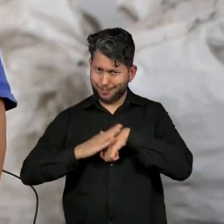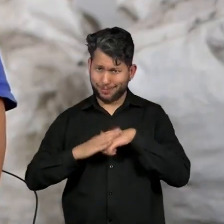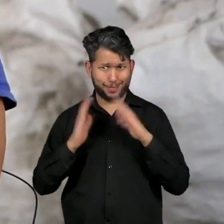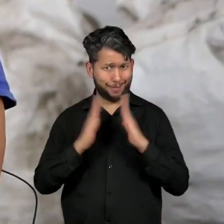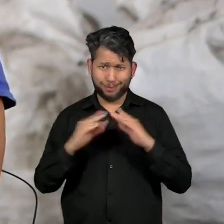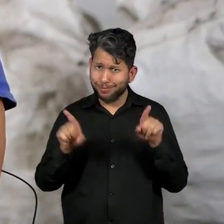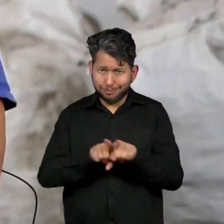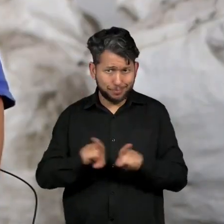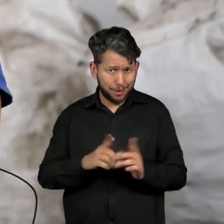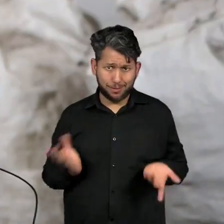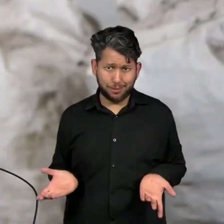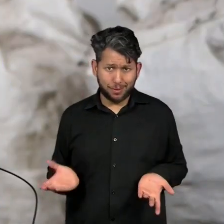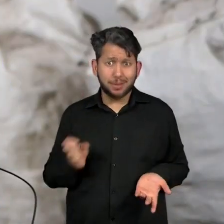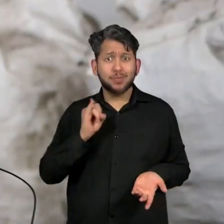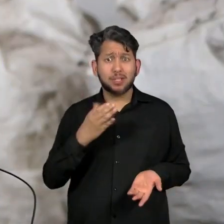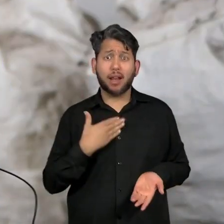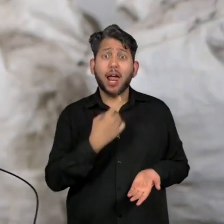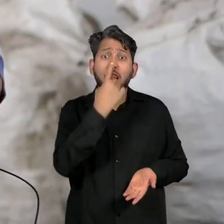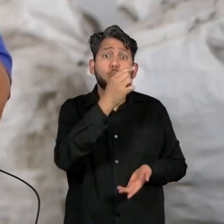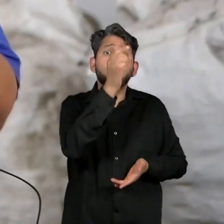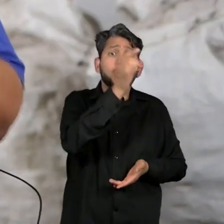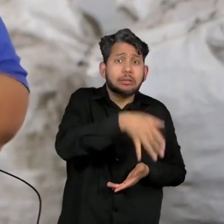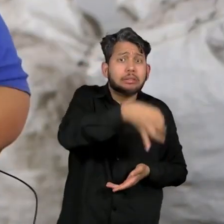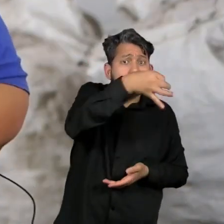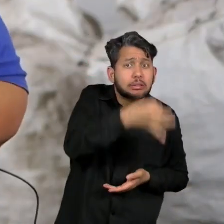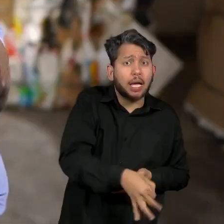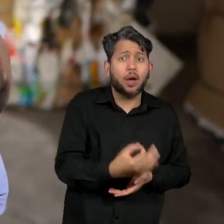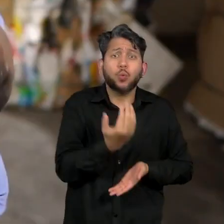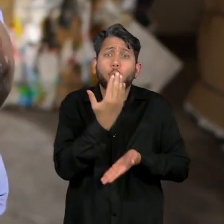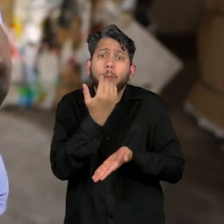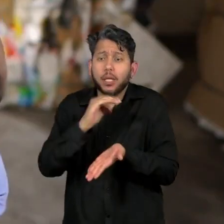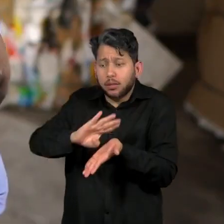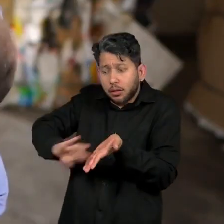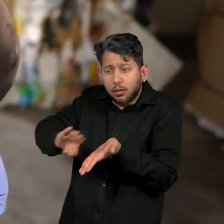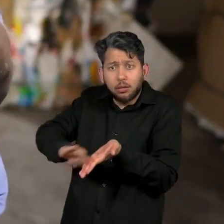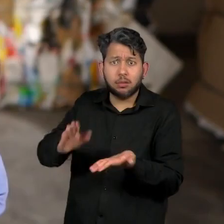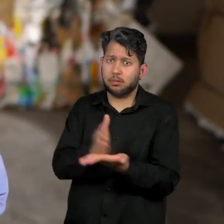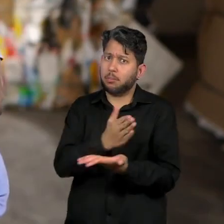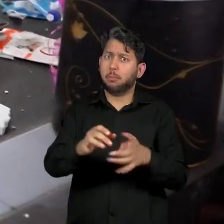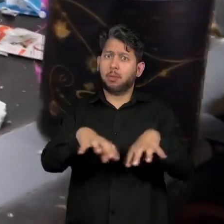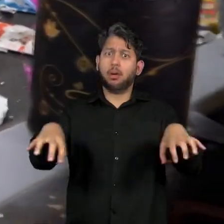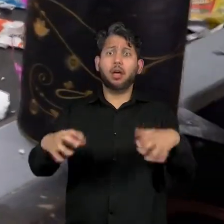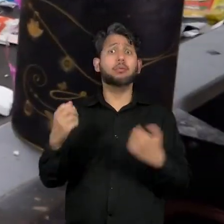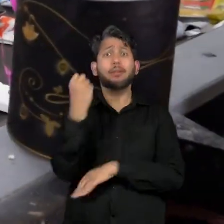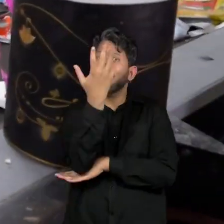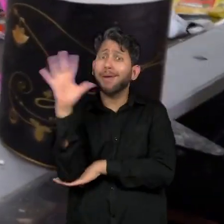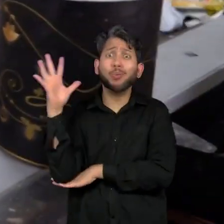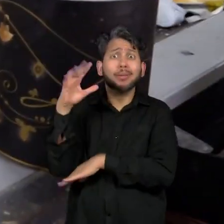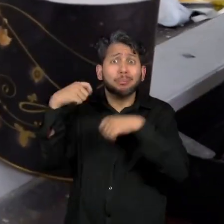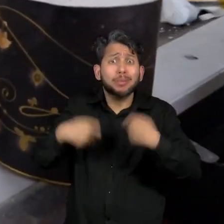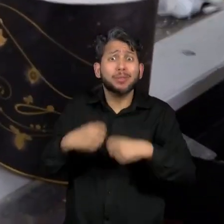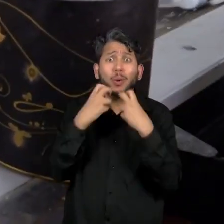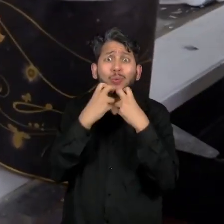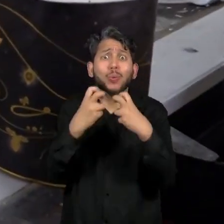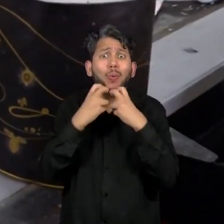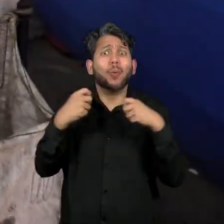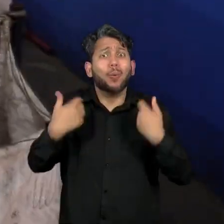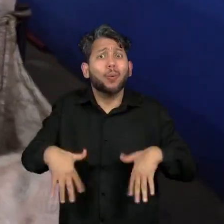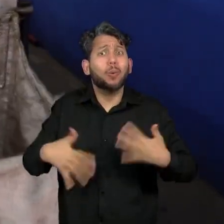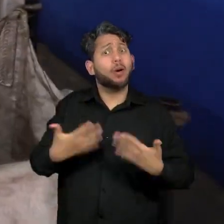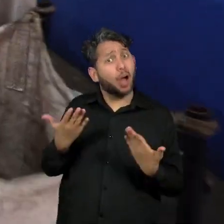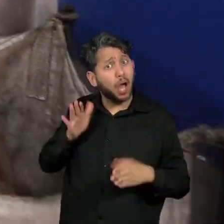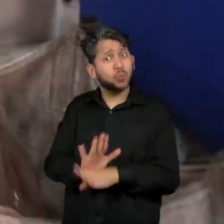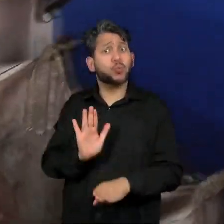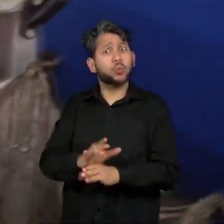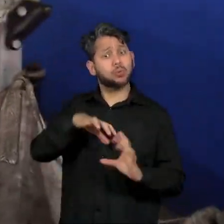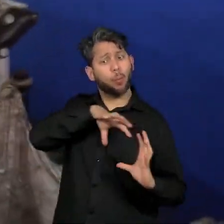você chegar na minha casa agora, tem o meu lixo reciclado e tem o meu lixo orgânico. A mãe natureza está pedindo socorro. Então esse socorro vem da gente. Embora